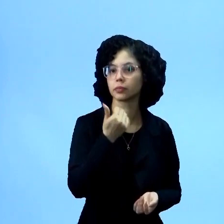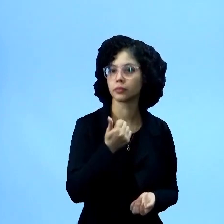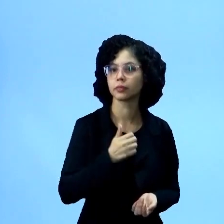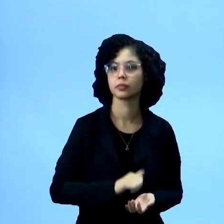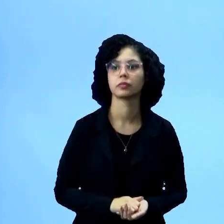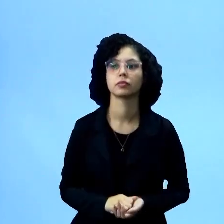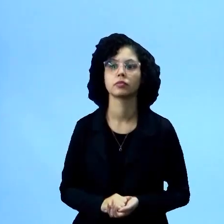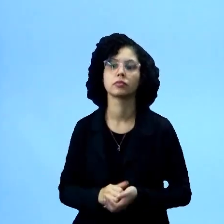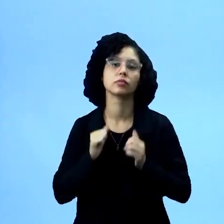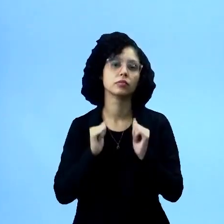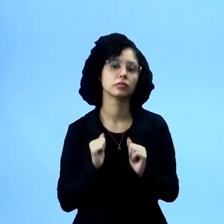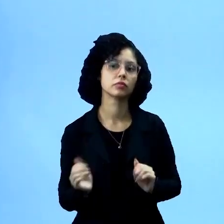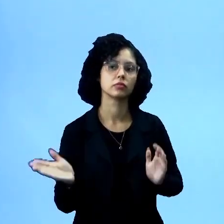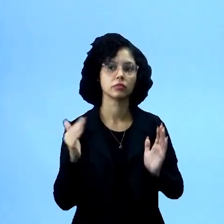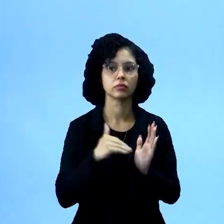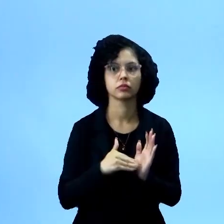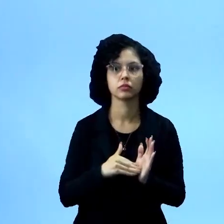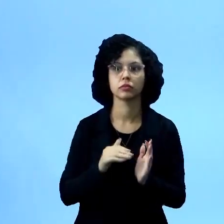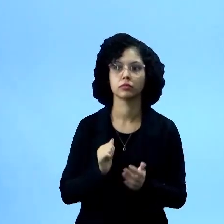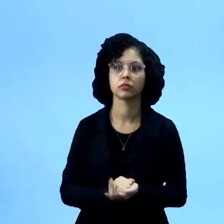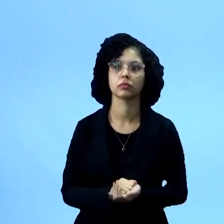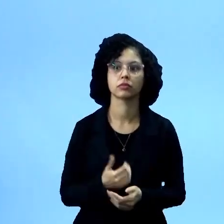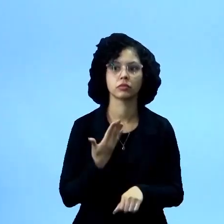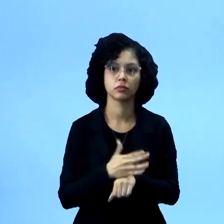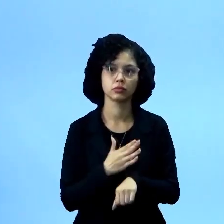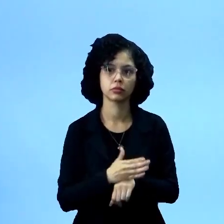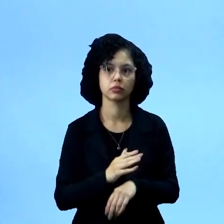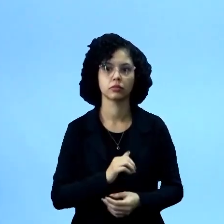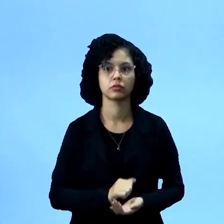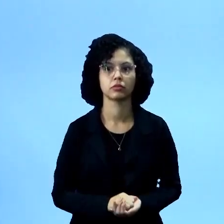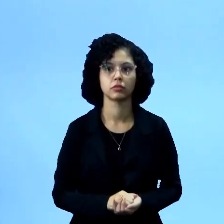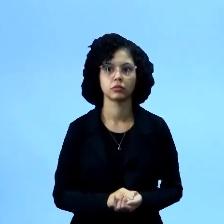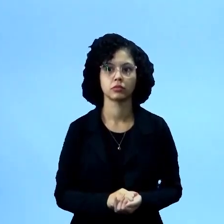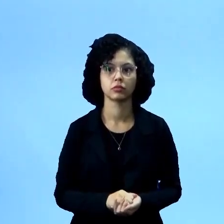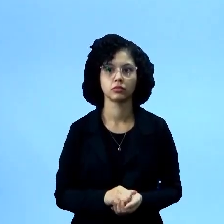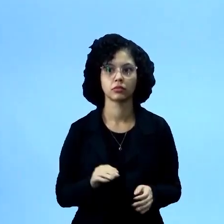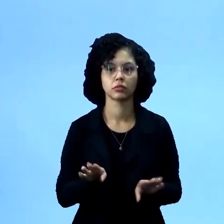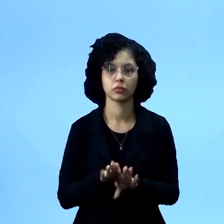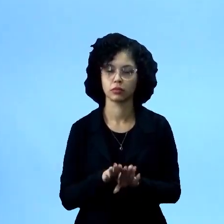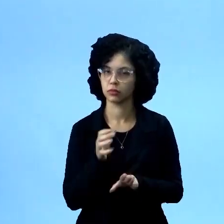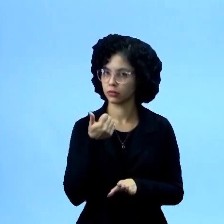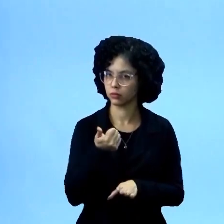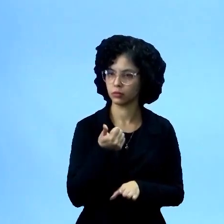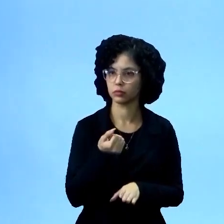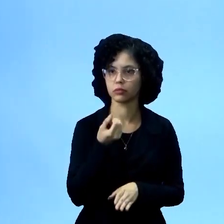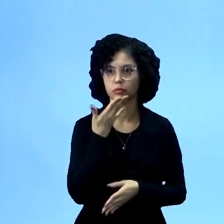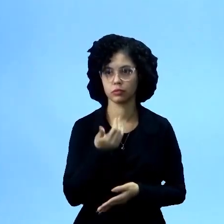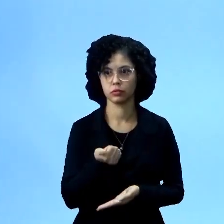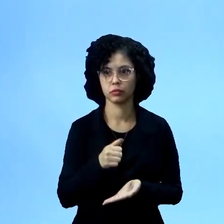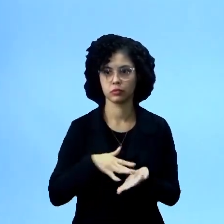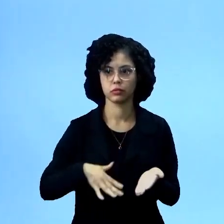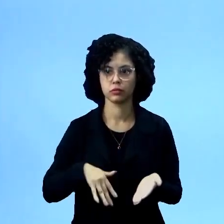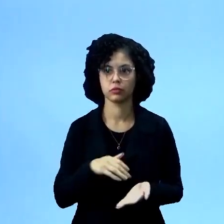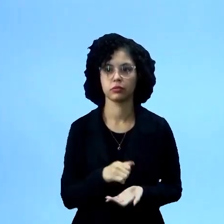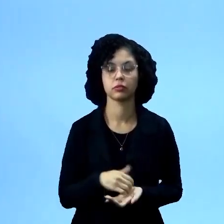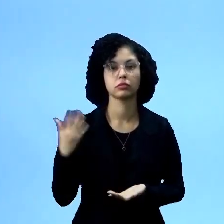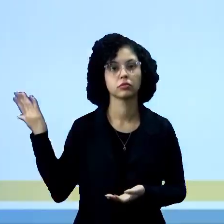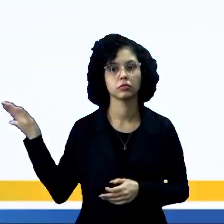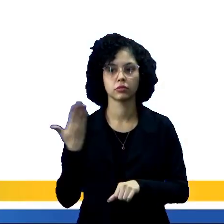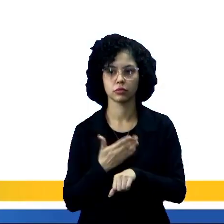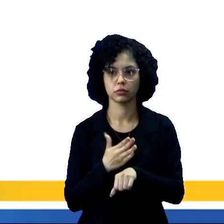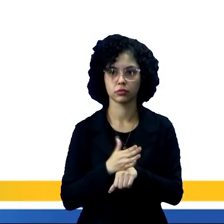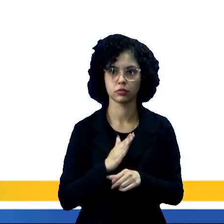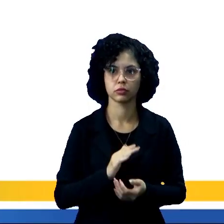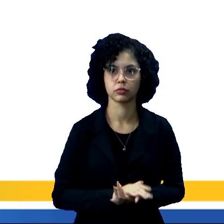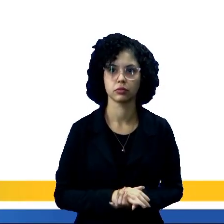bem? A gente pode até praticar agora um exercitando, tudo bem? Então, vamos lá, vamos praticar